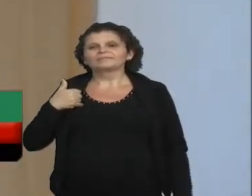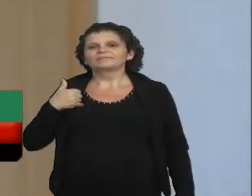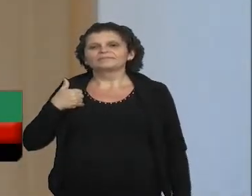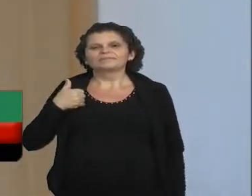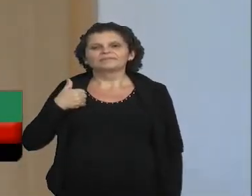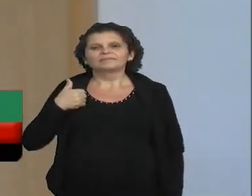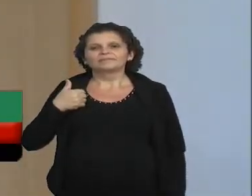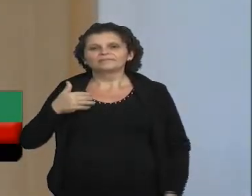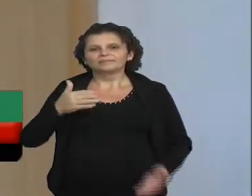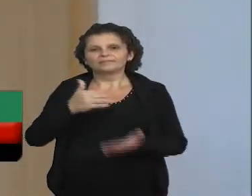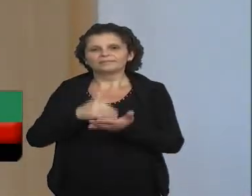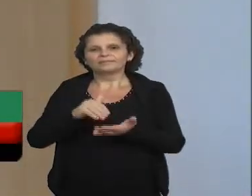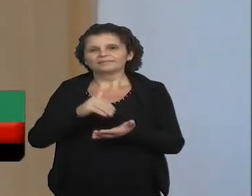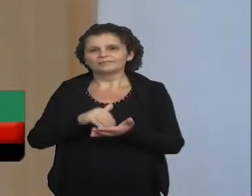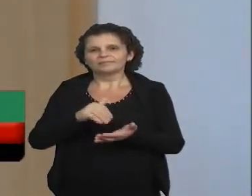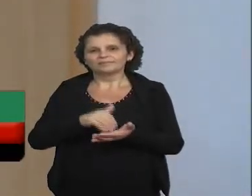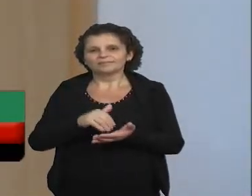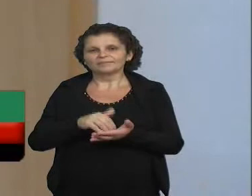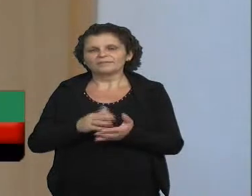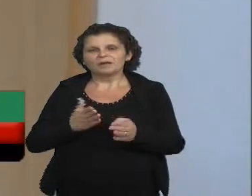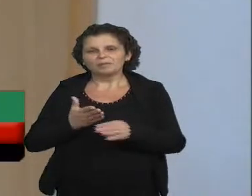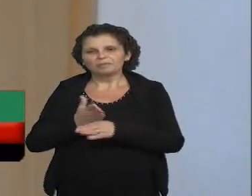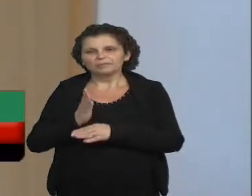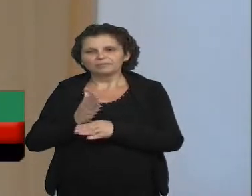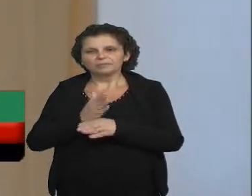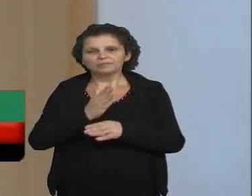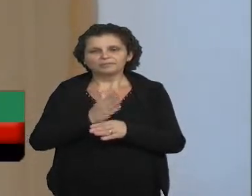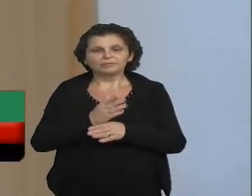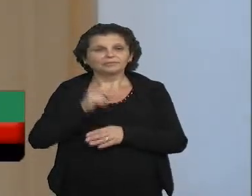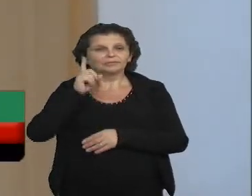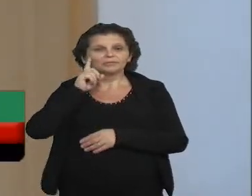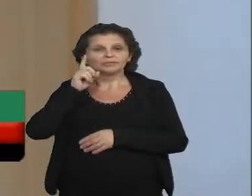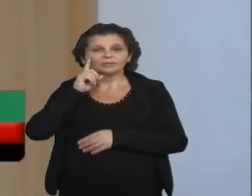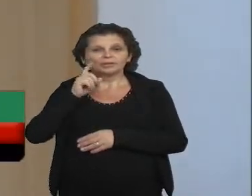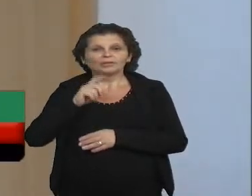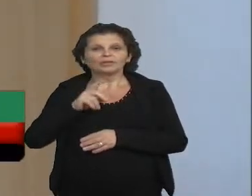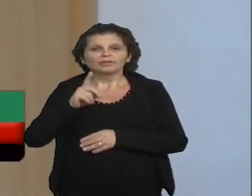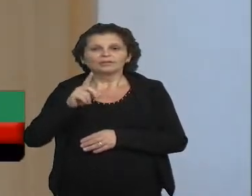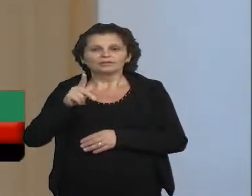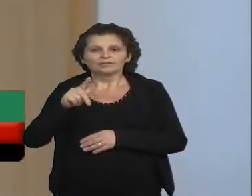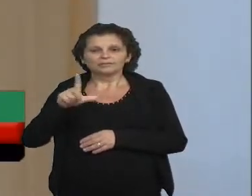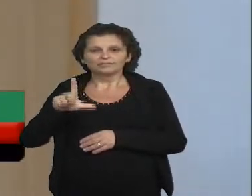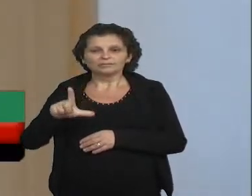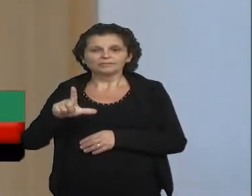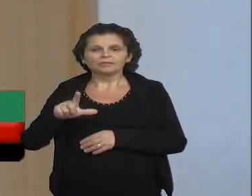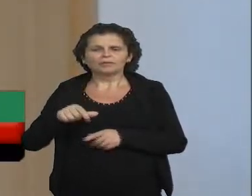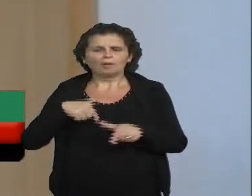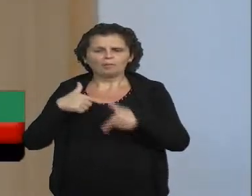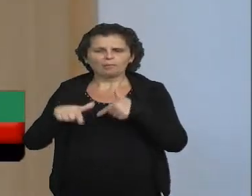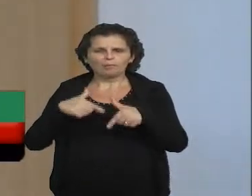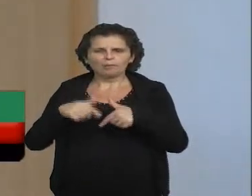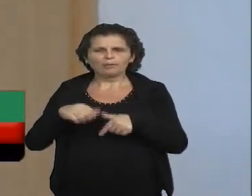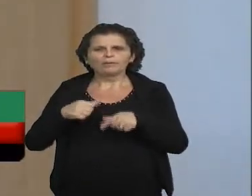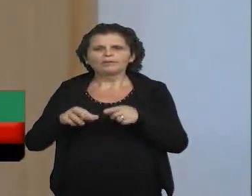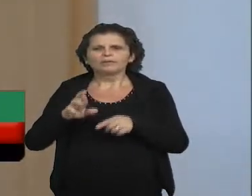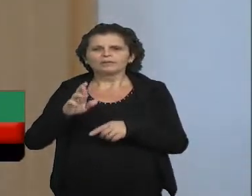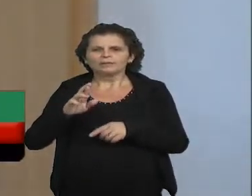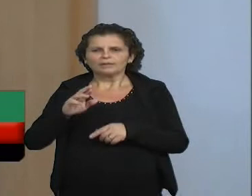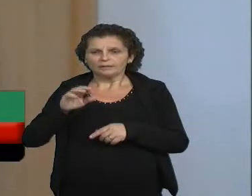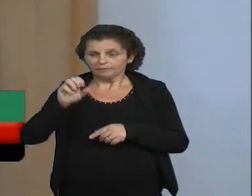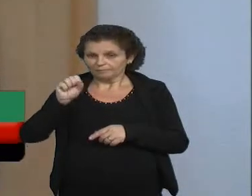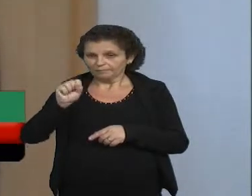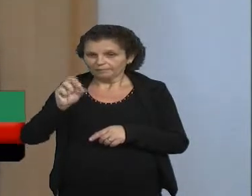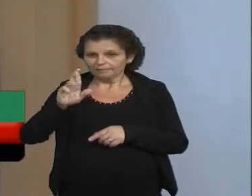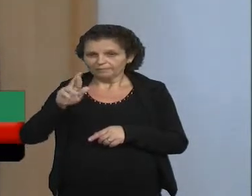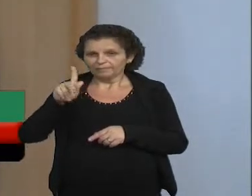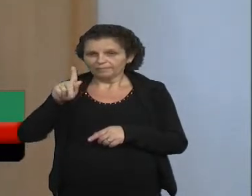o nosso secretário de governo, né, aprovando aí no dia de hoje o decreto legislativo, ao Serginho, que tem trabalhado bastante pela cidade, tem sido um